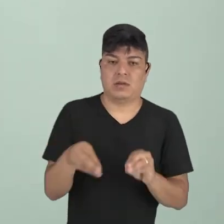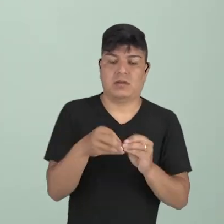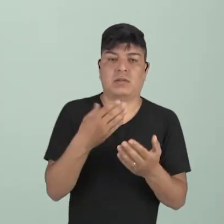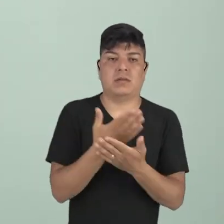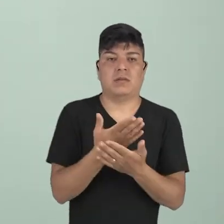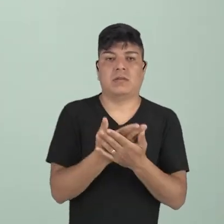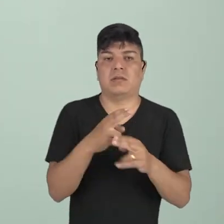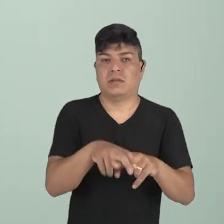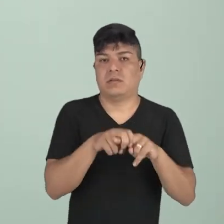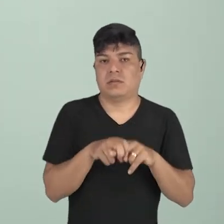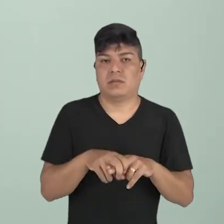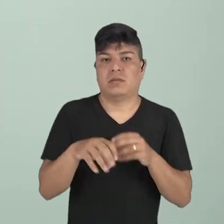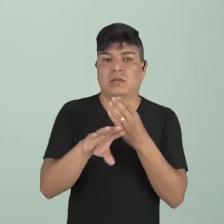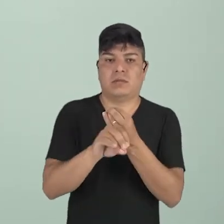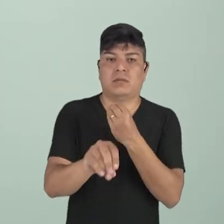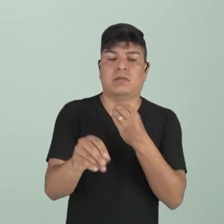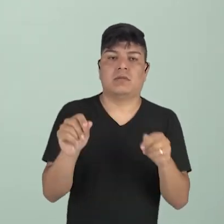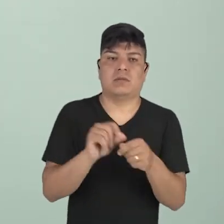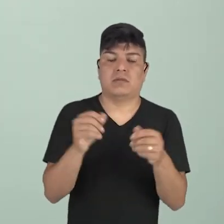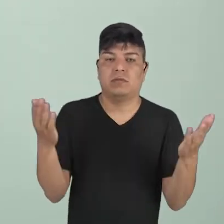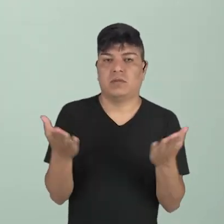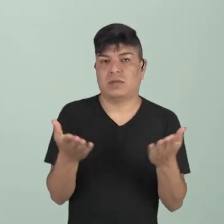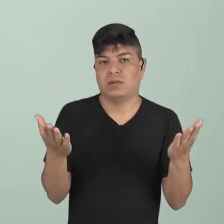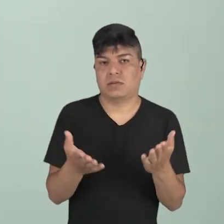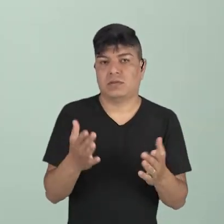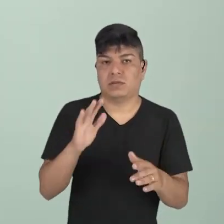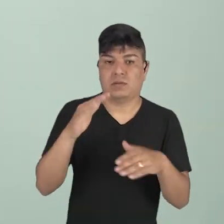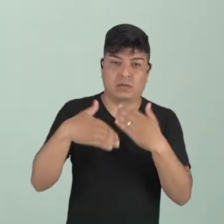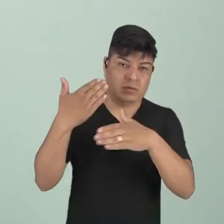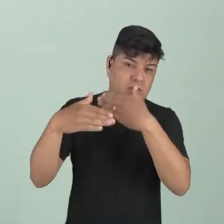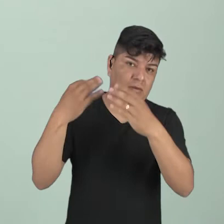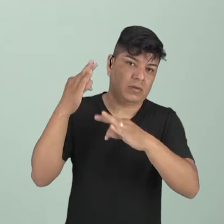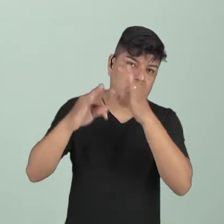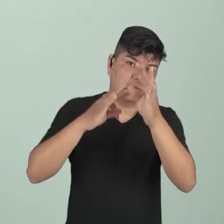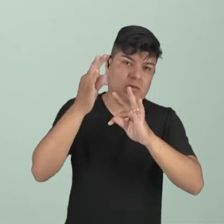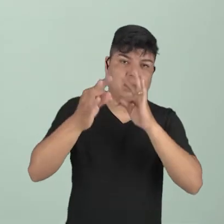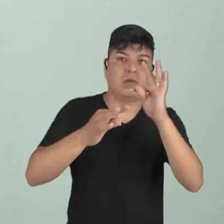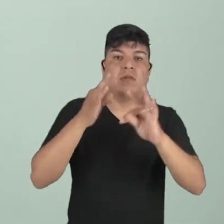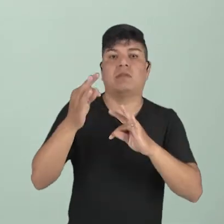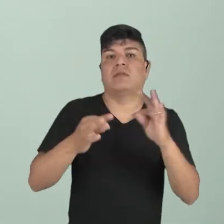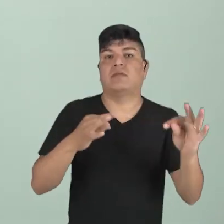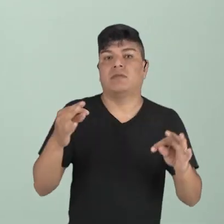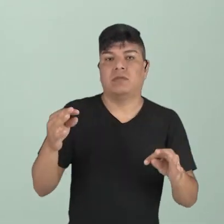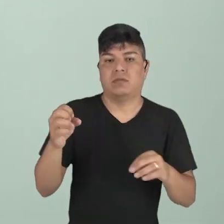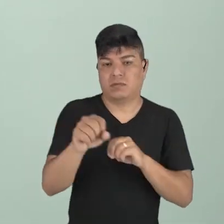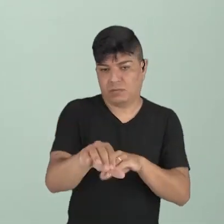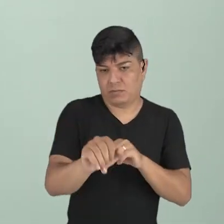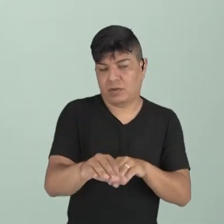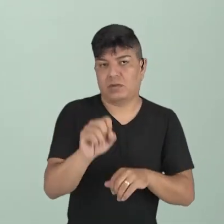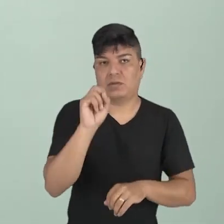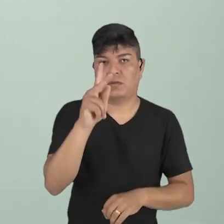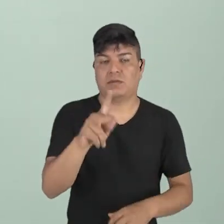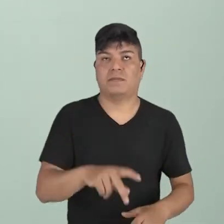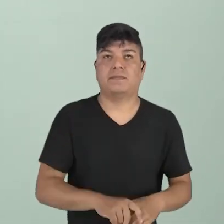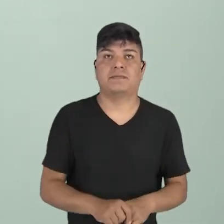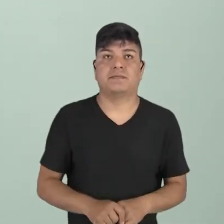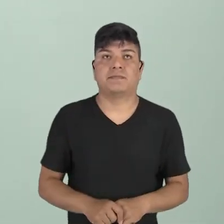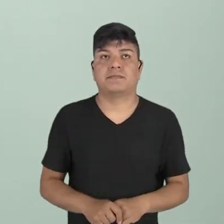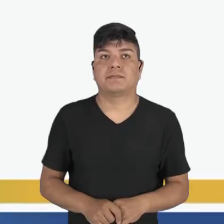estudo. Então o EAD, isso que nós estamos fazendo aqui, já é um avanço tecnológico muito importante para a educação, tá bom?